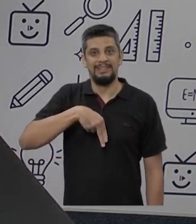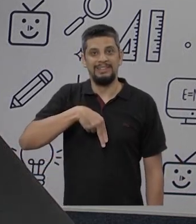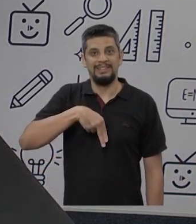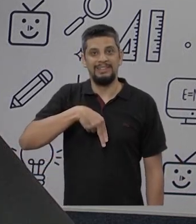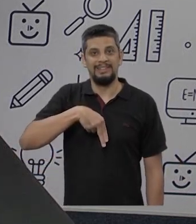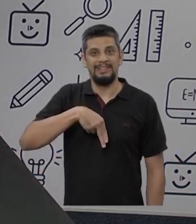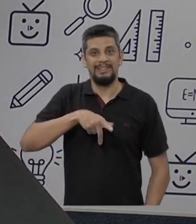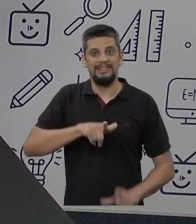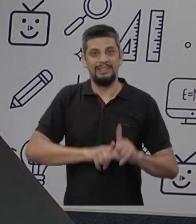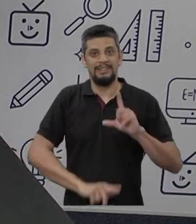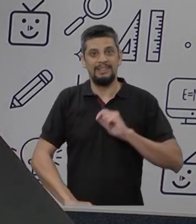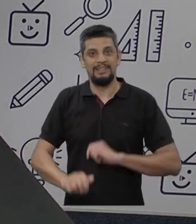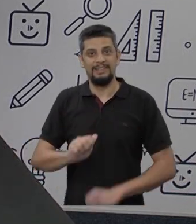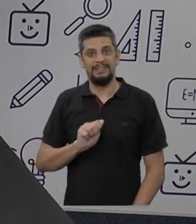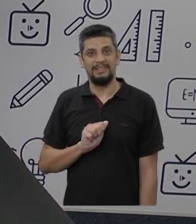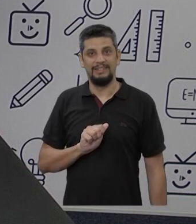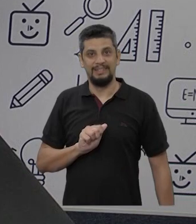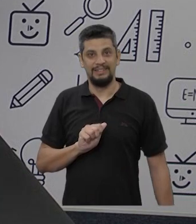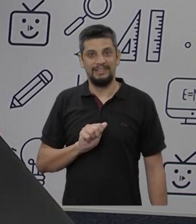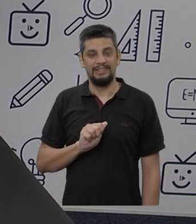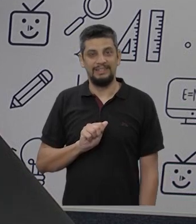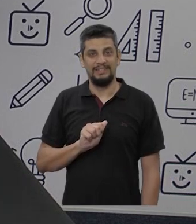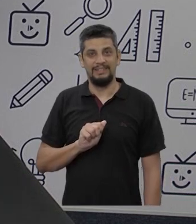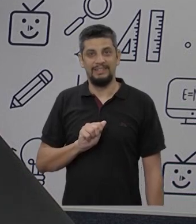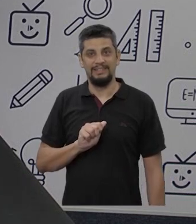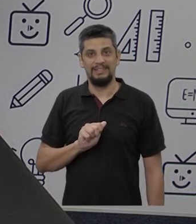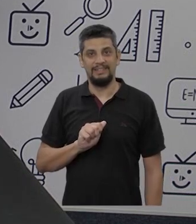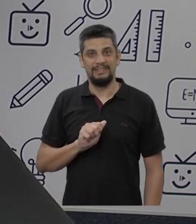Opa. A.